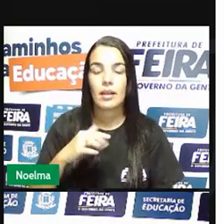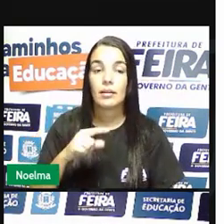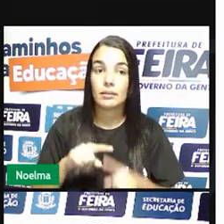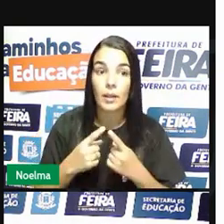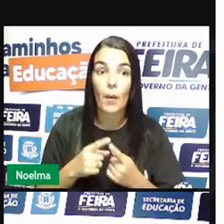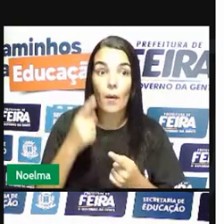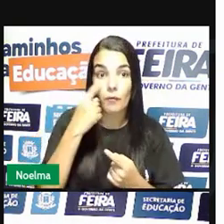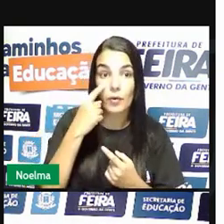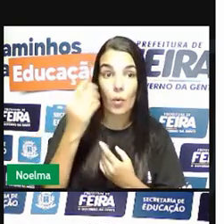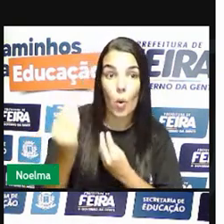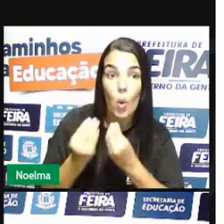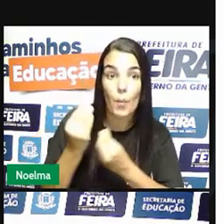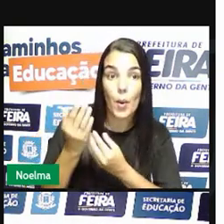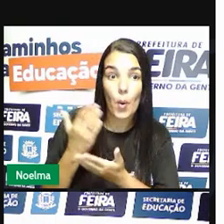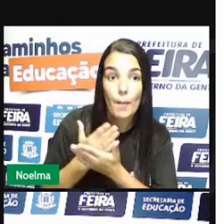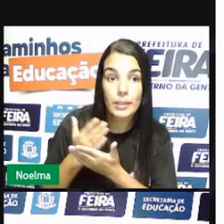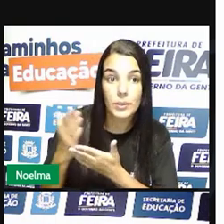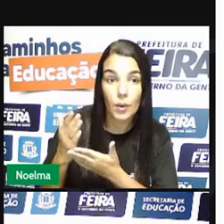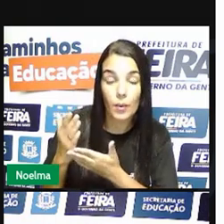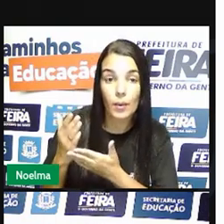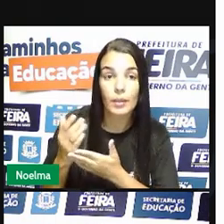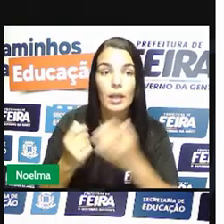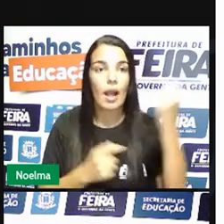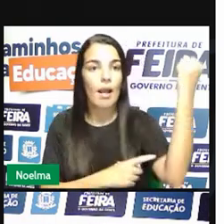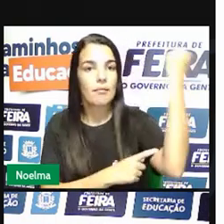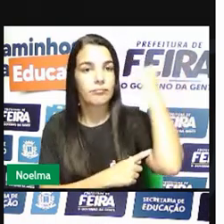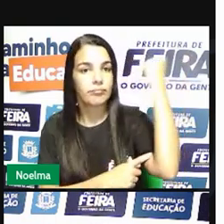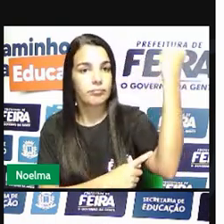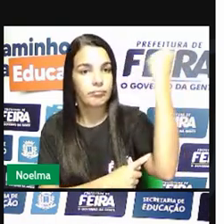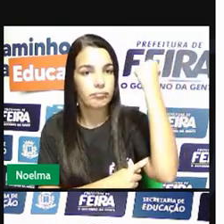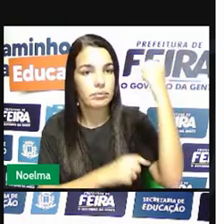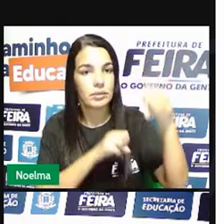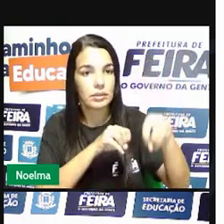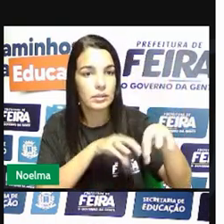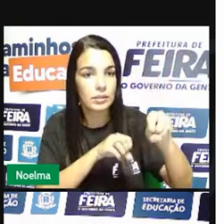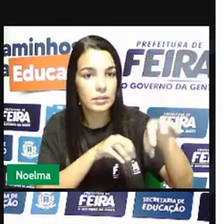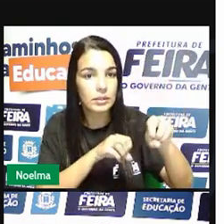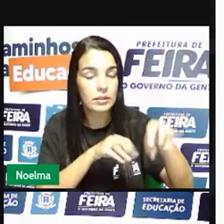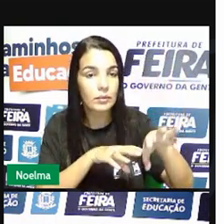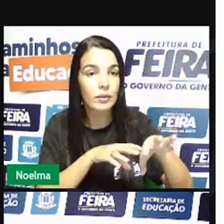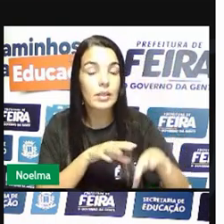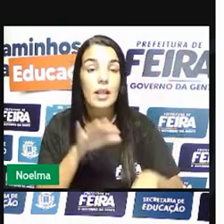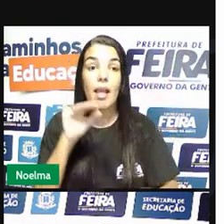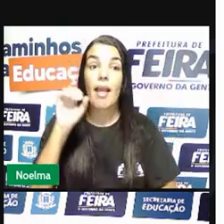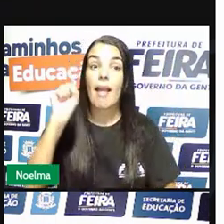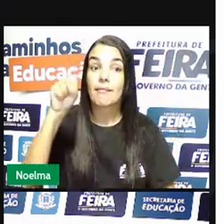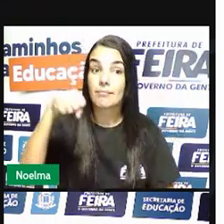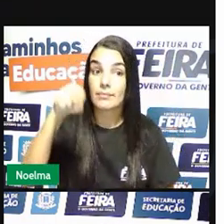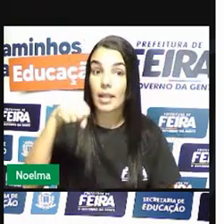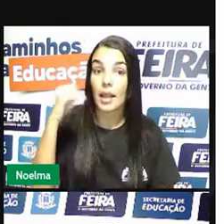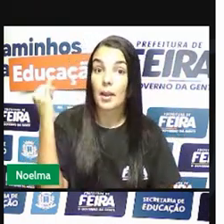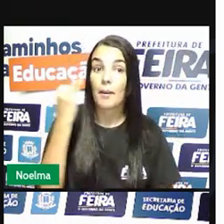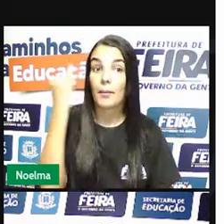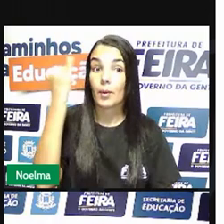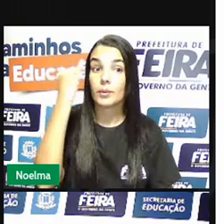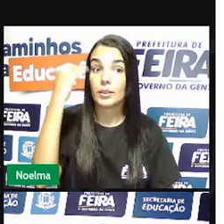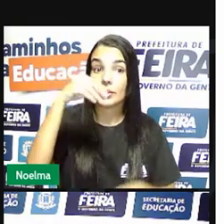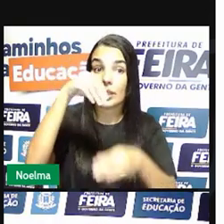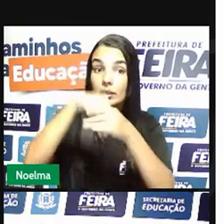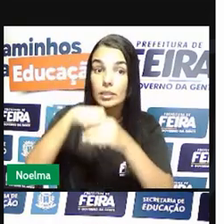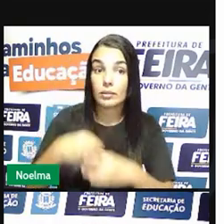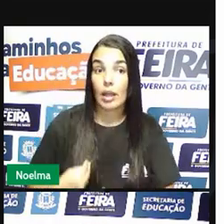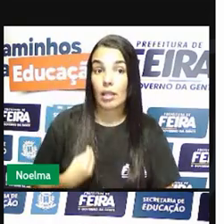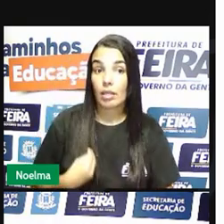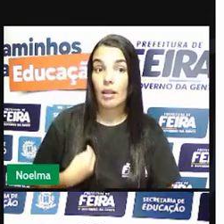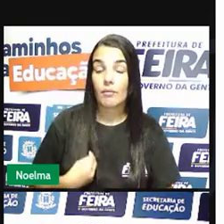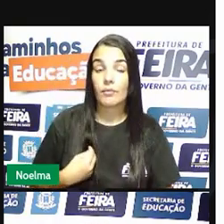um componente importante na rotina das crianças. Eu estou dando um conceito do que é a educação física. E aí,